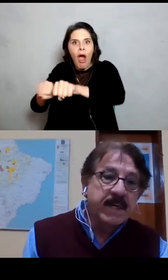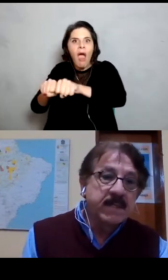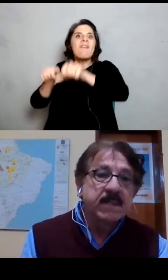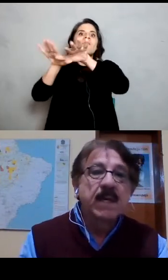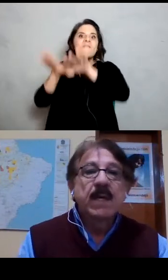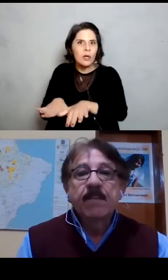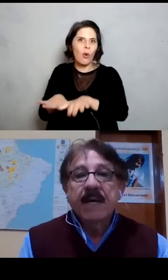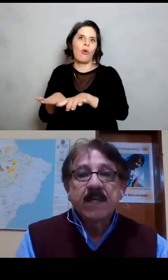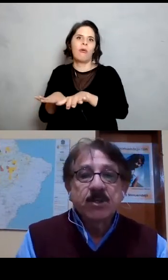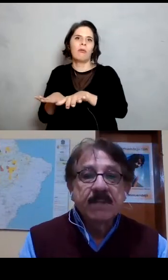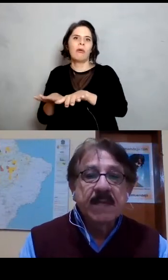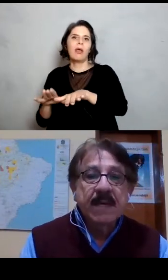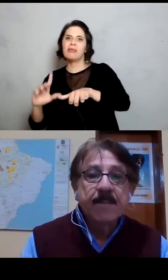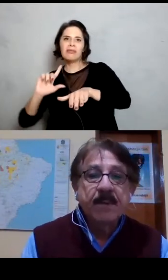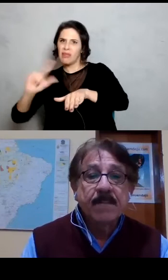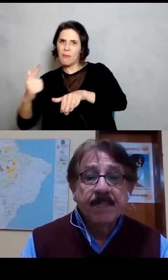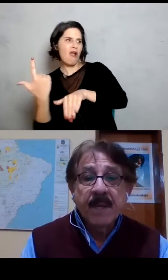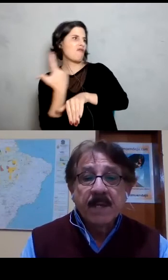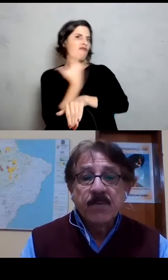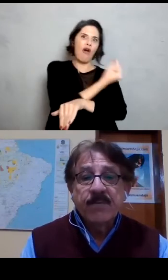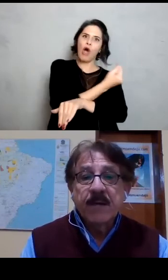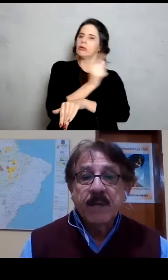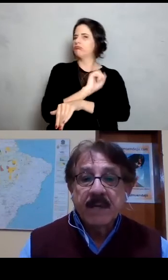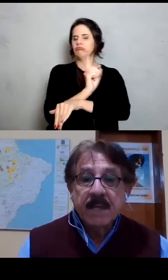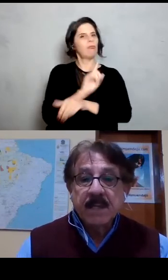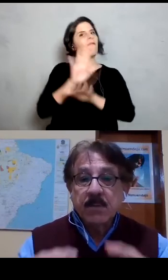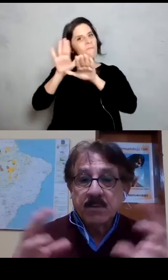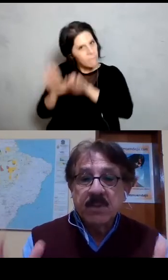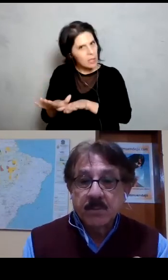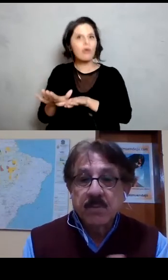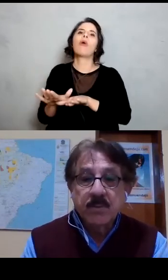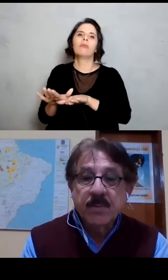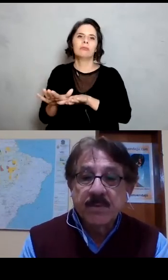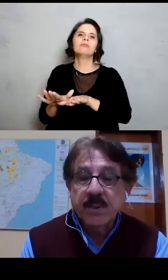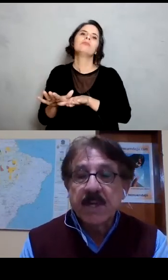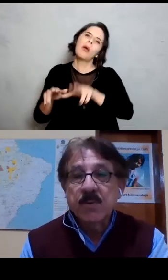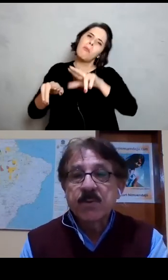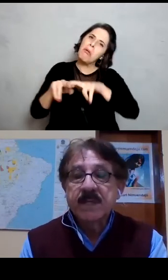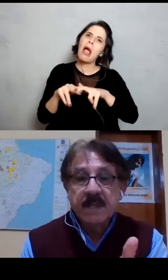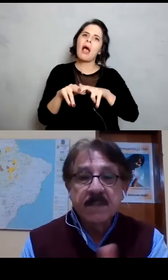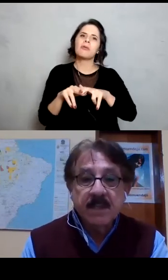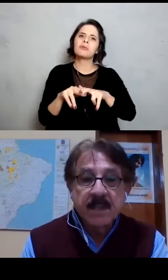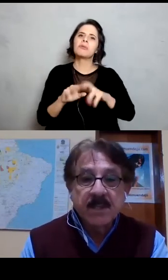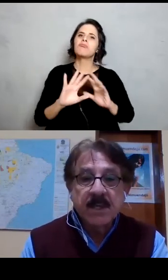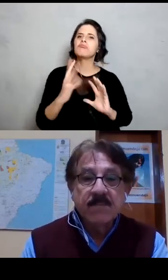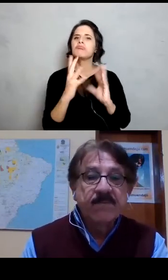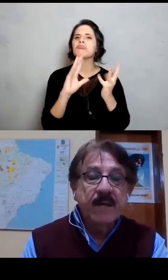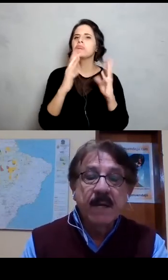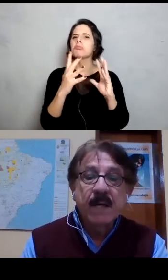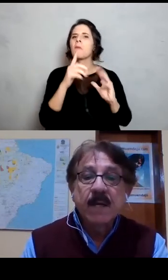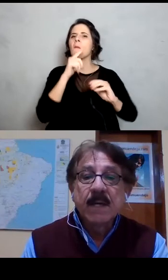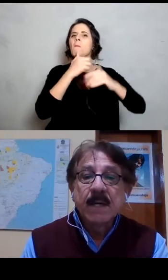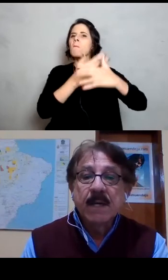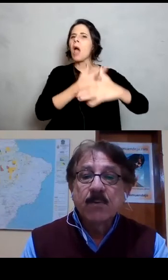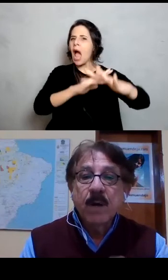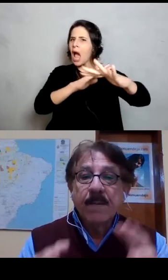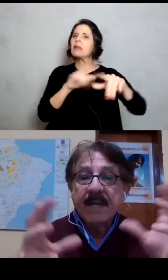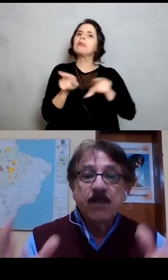das correntes marítimas da época, e o fato é que, então, segundo o professor Arion Rodrigues, de quem eu vou